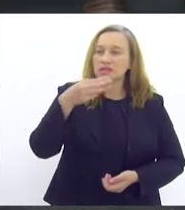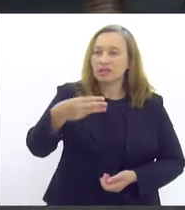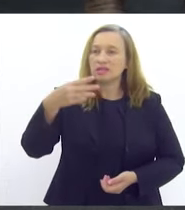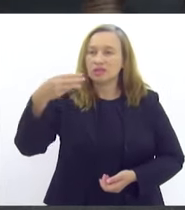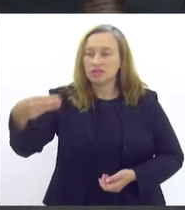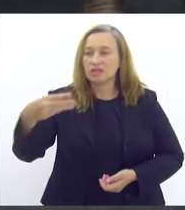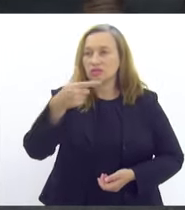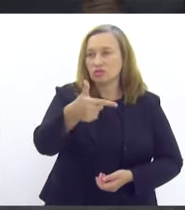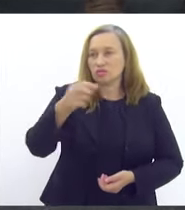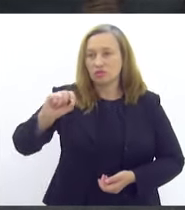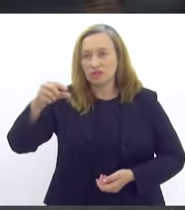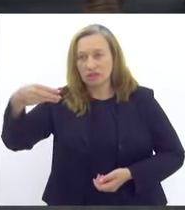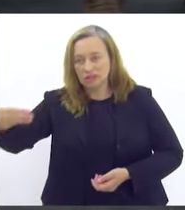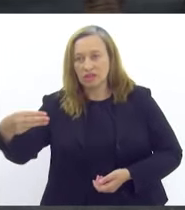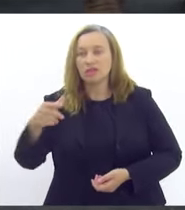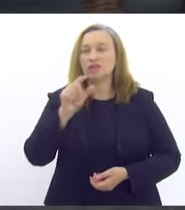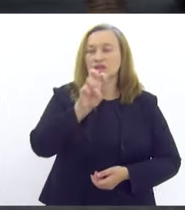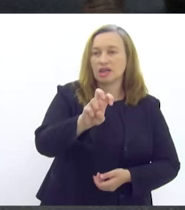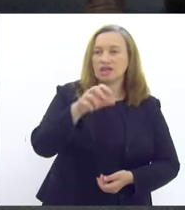433-2023,